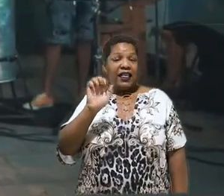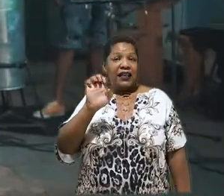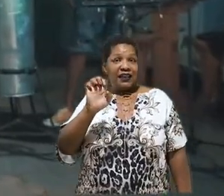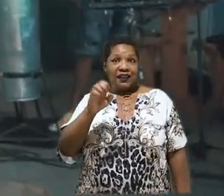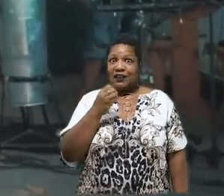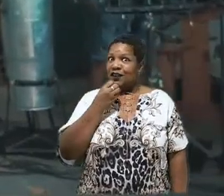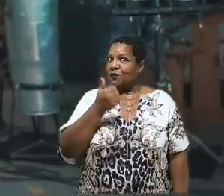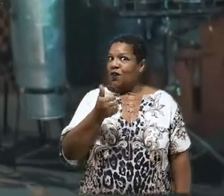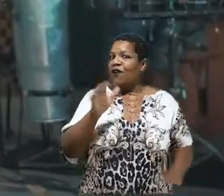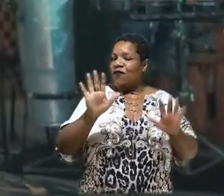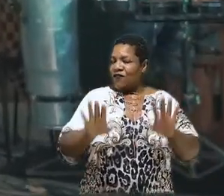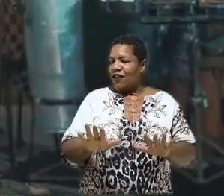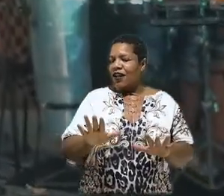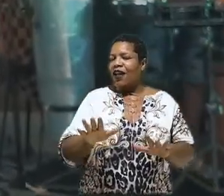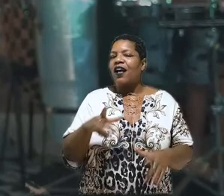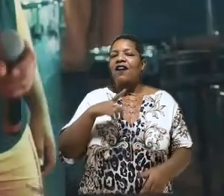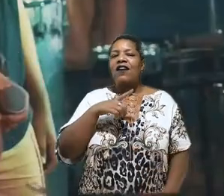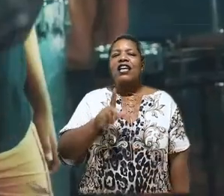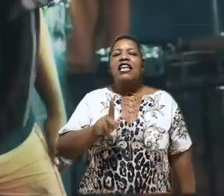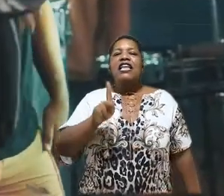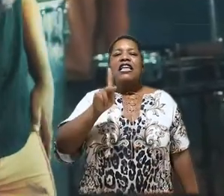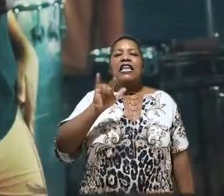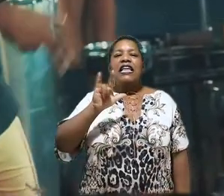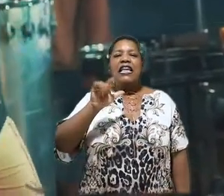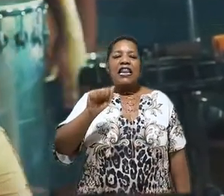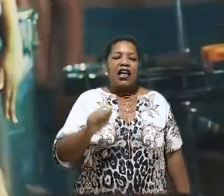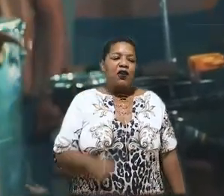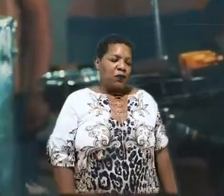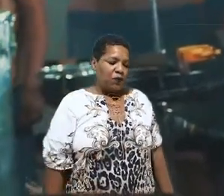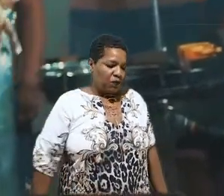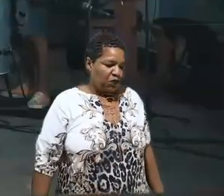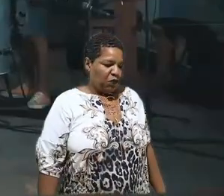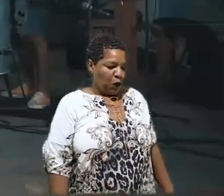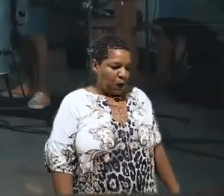gente que a gente vai de esquila não